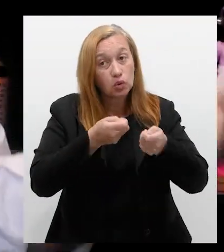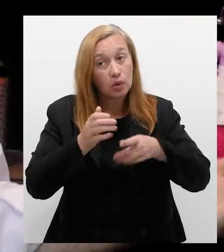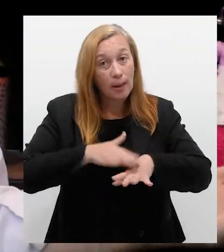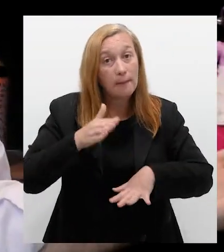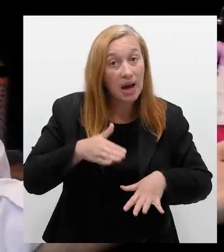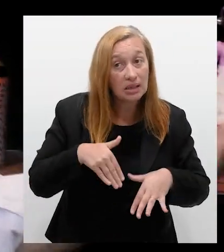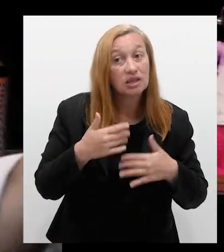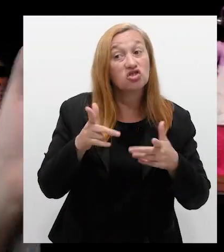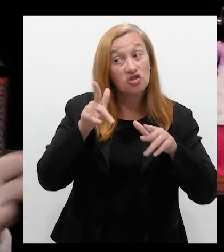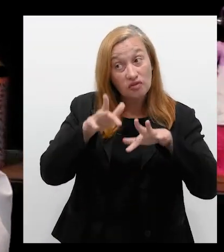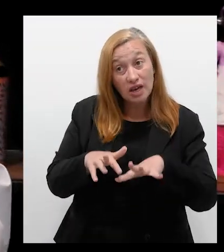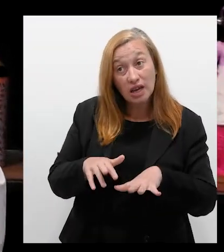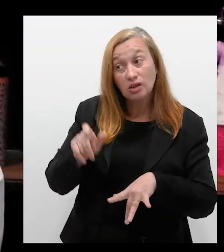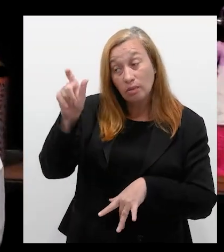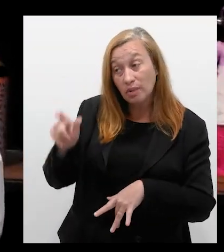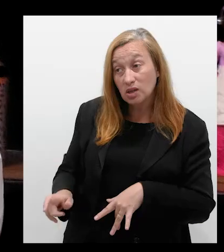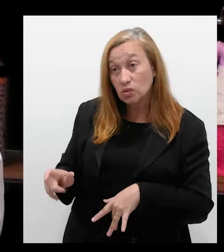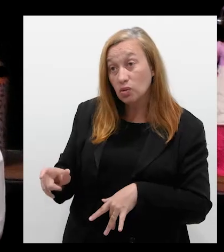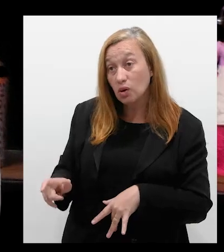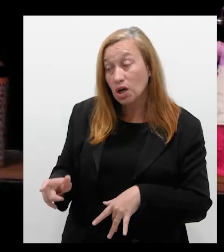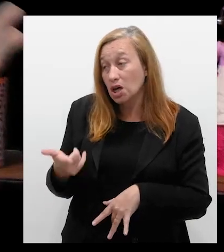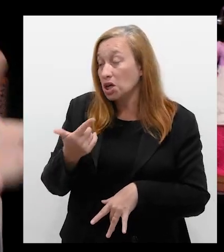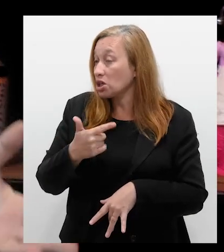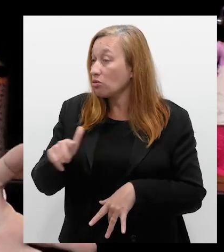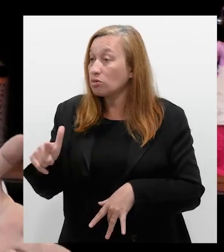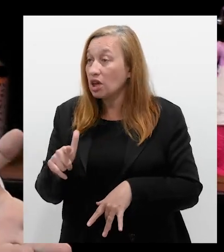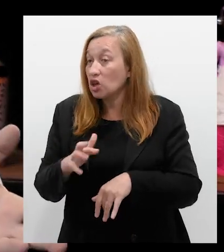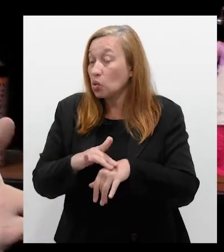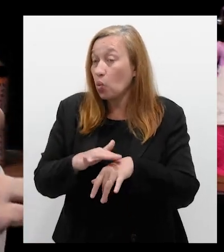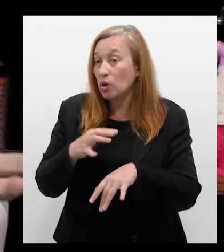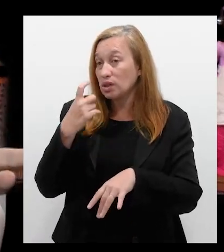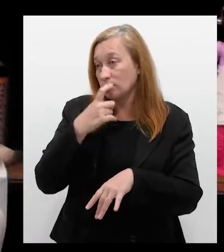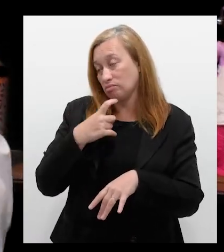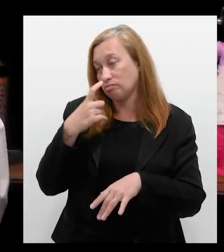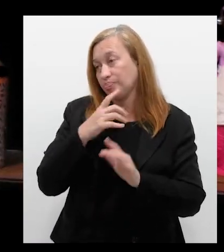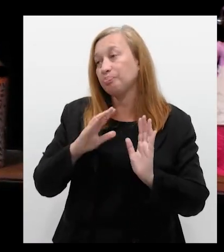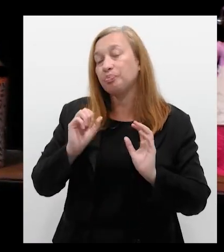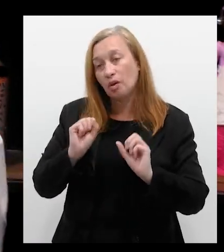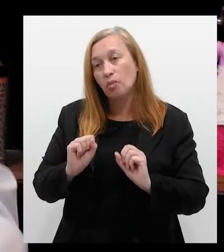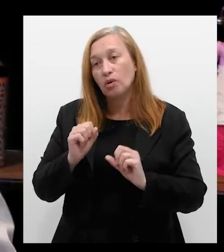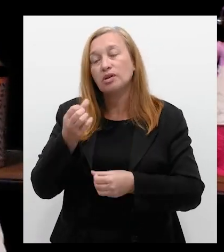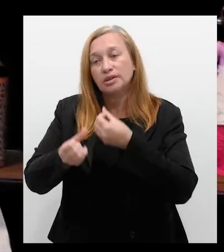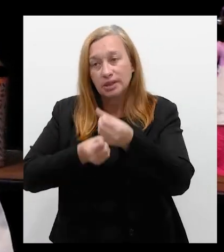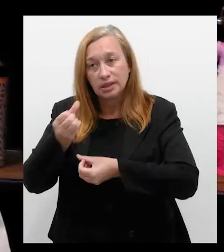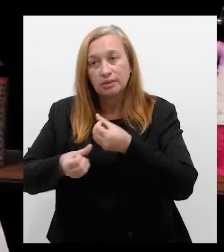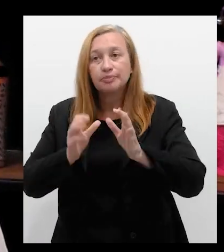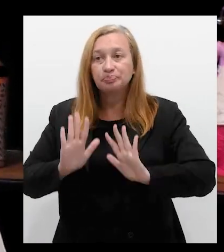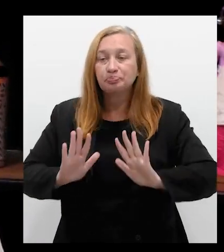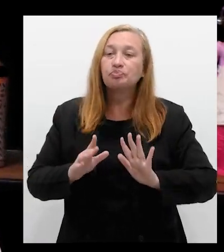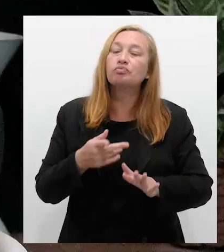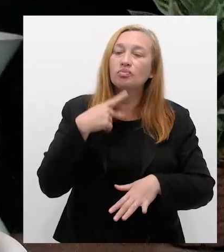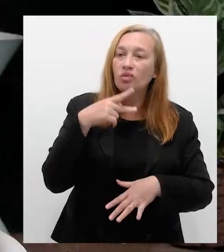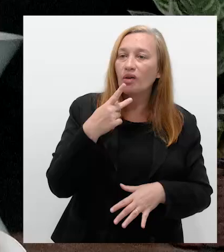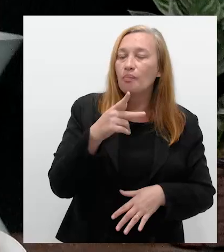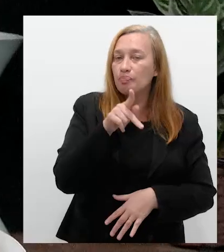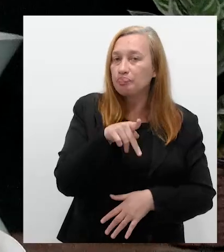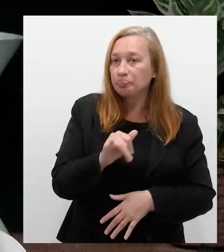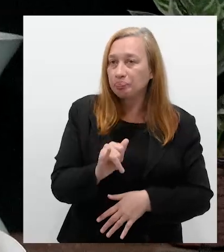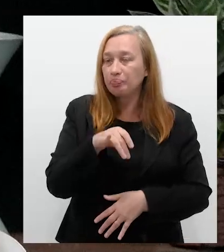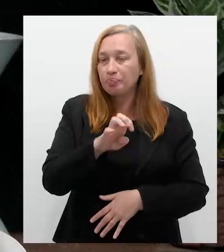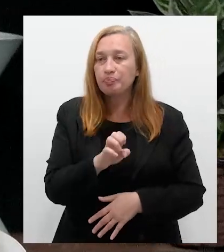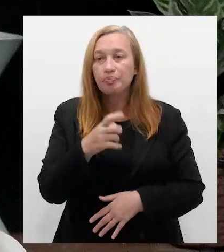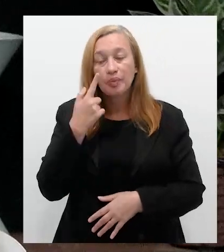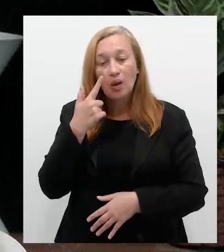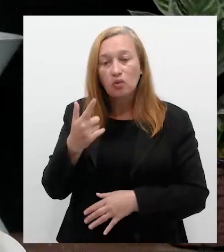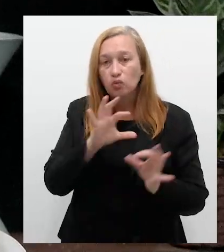controle maior, né, diferente de um paciente sem comorbidade, que pode sim fazer de 6 em 6 meses. O que o senhor diria para os pais, né, que